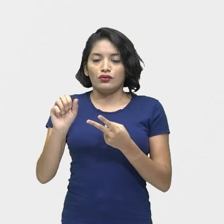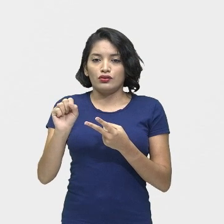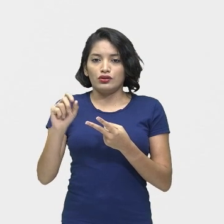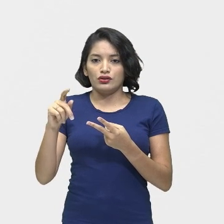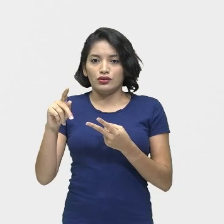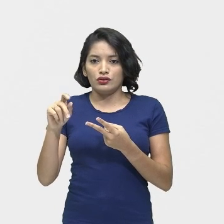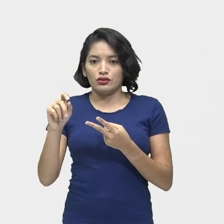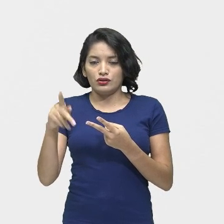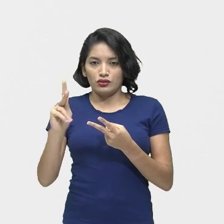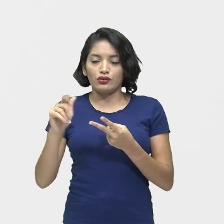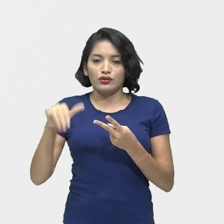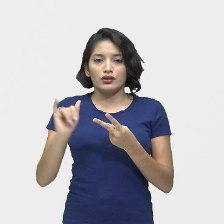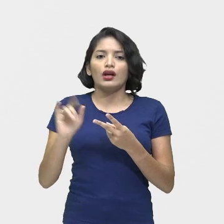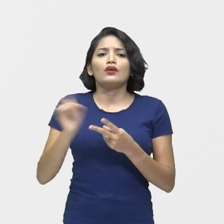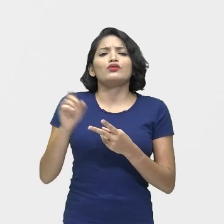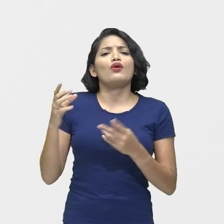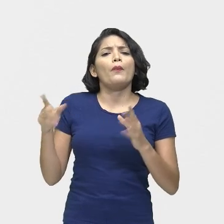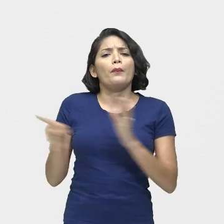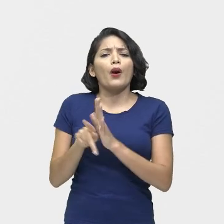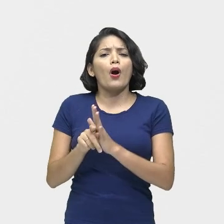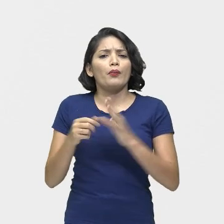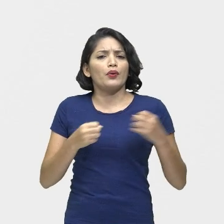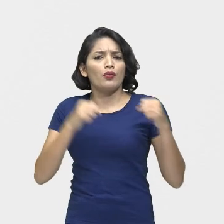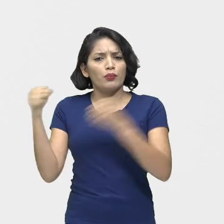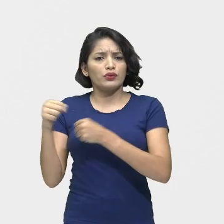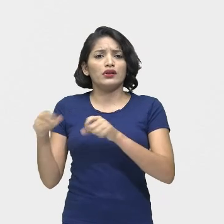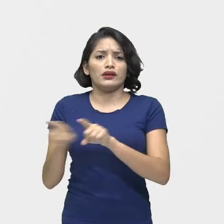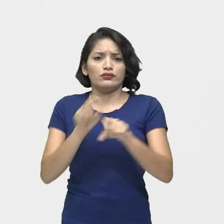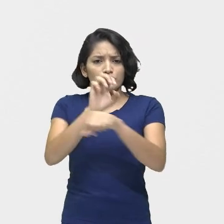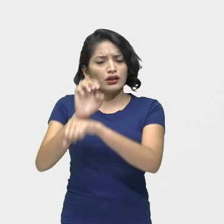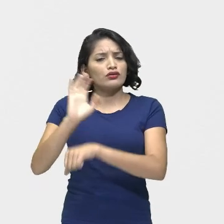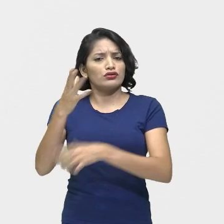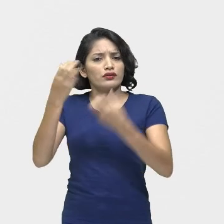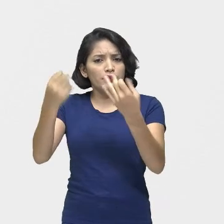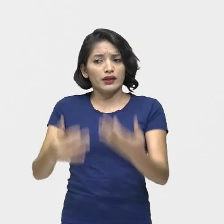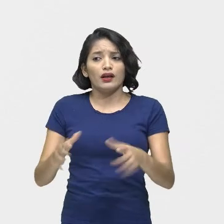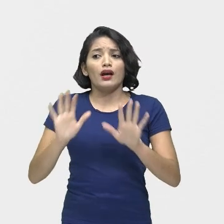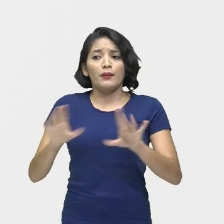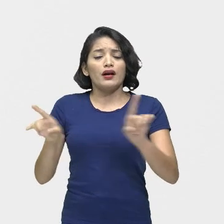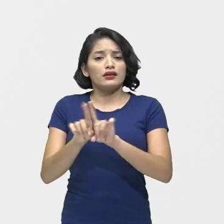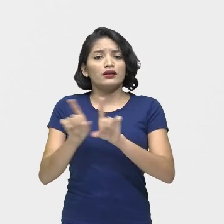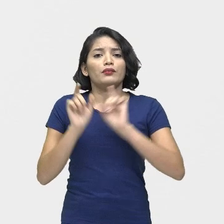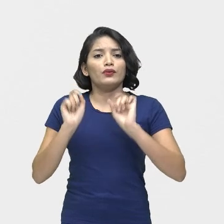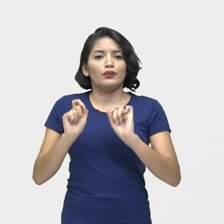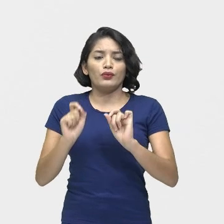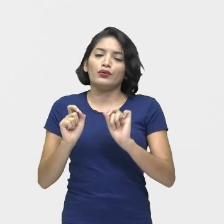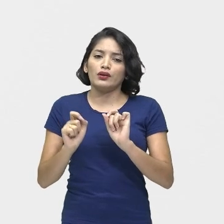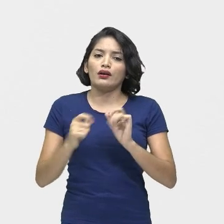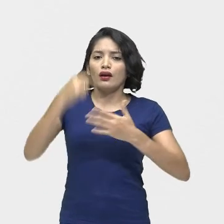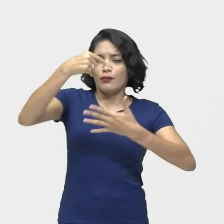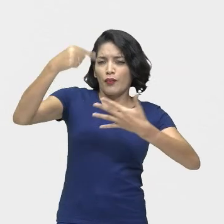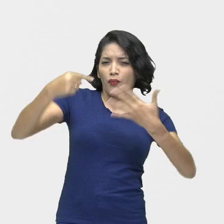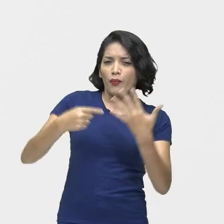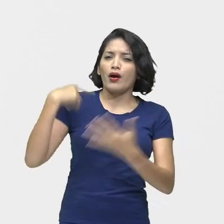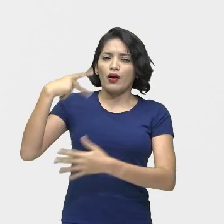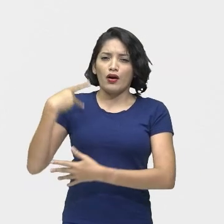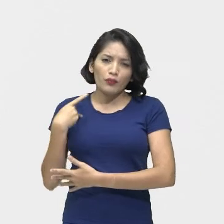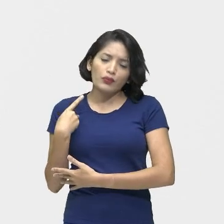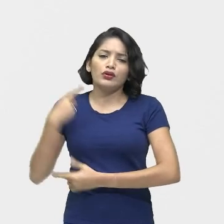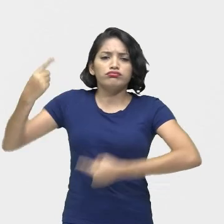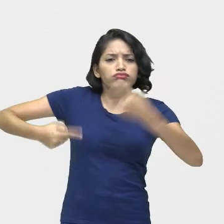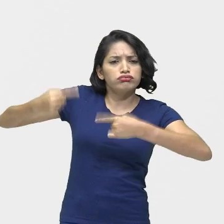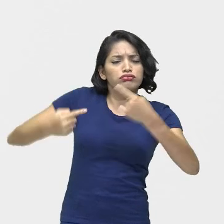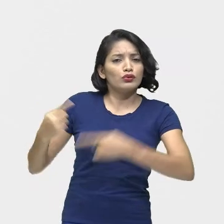pessoal pelo poder, sobre o partido e sobre o Estado, como eu acabei de citar, mas também devido aos fundamentos políticos divergentes